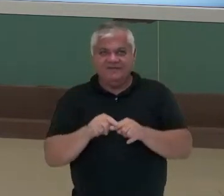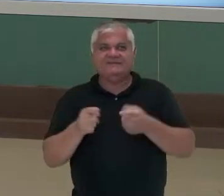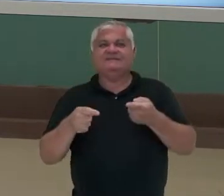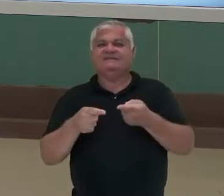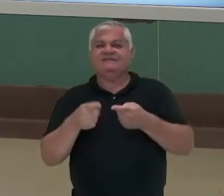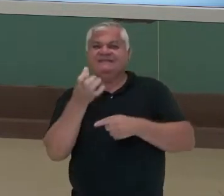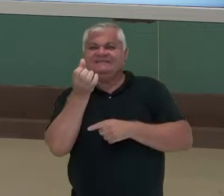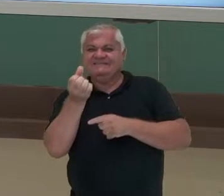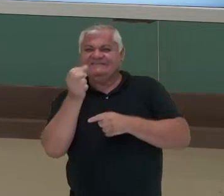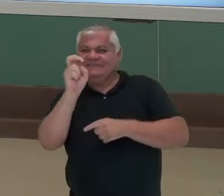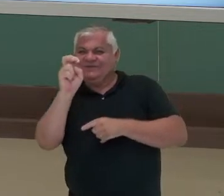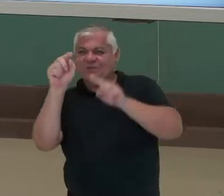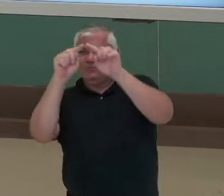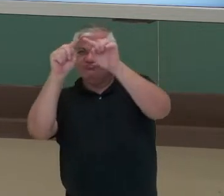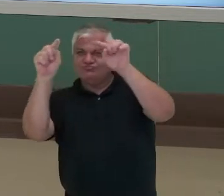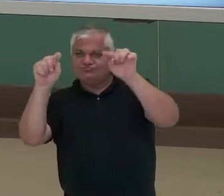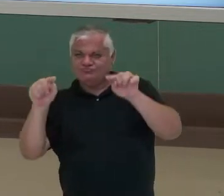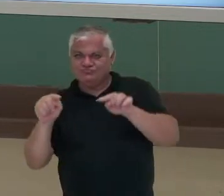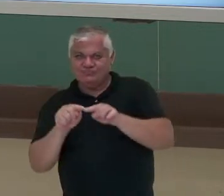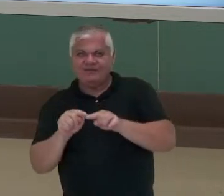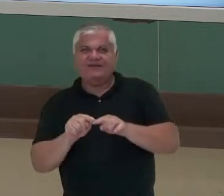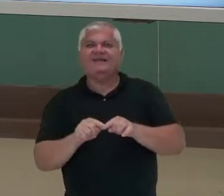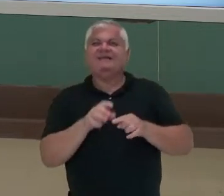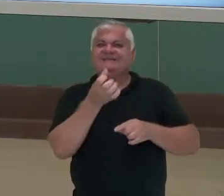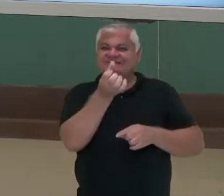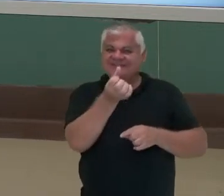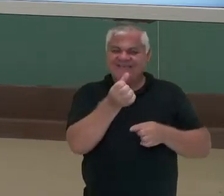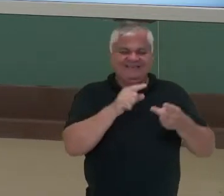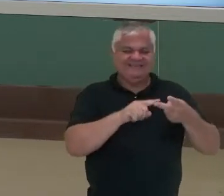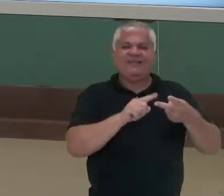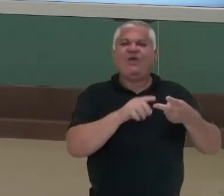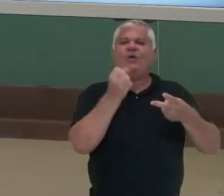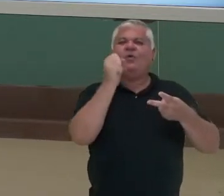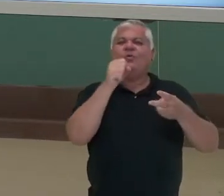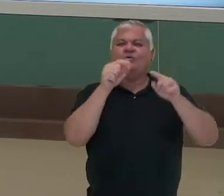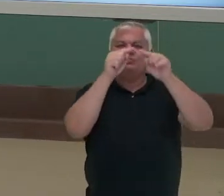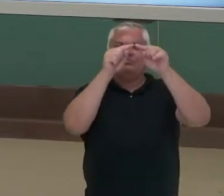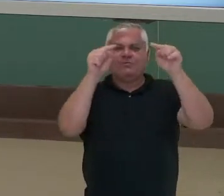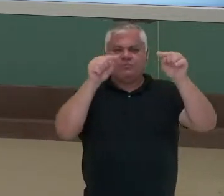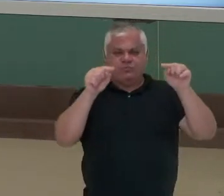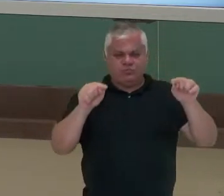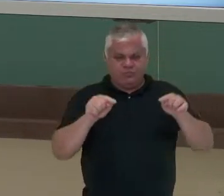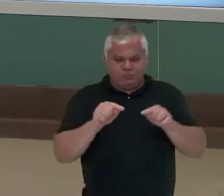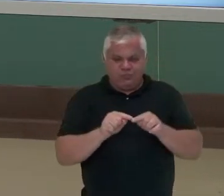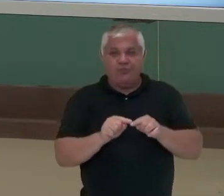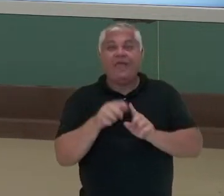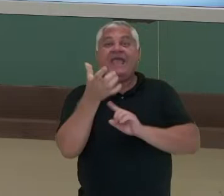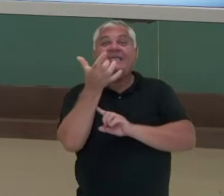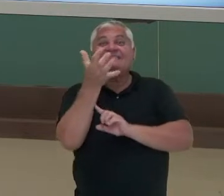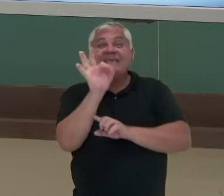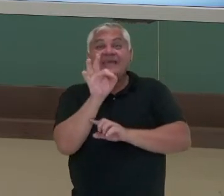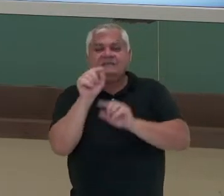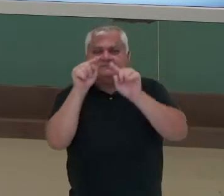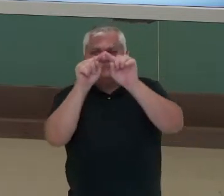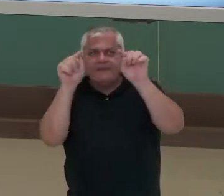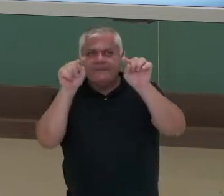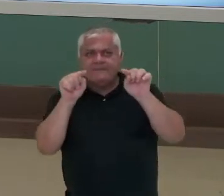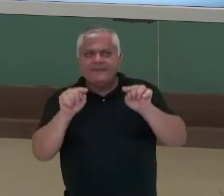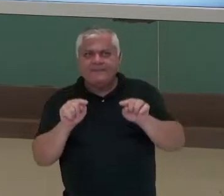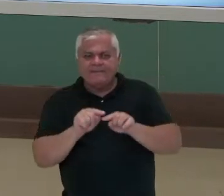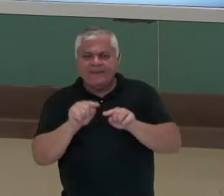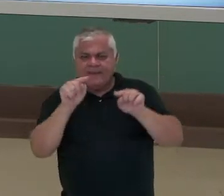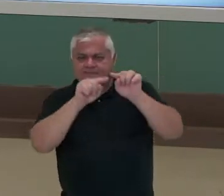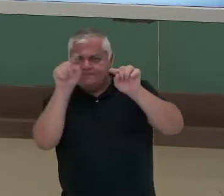6, heptágono, 7, octógono, 8, decágono, 10 lados e o